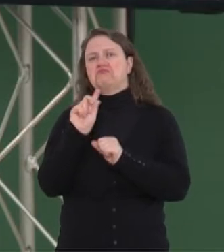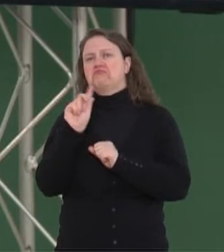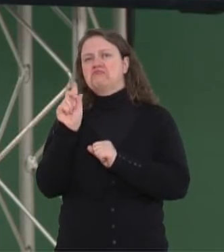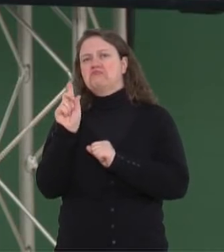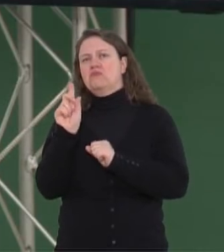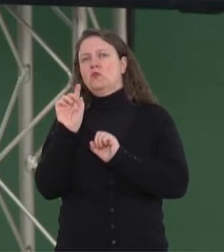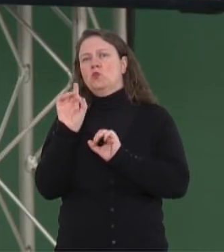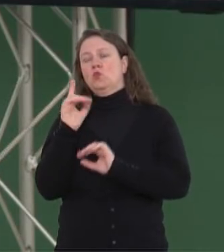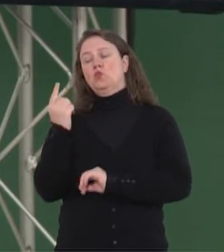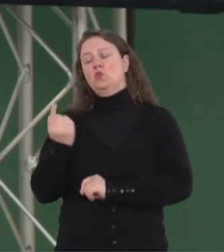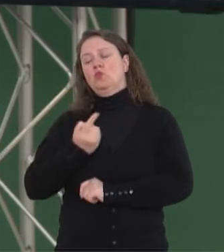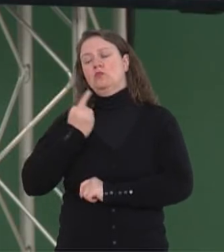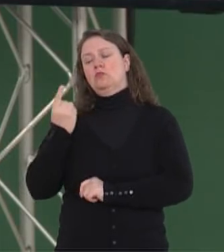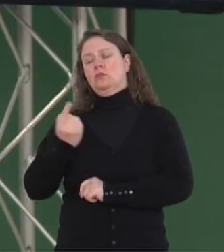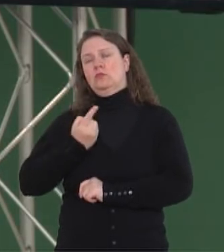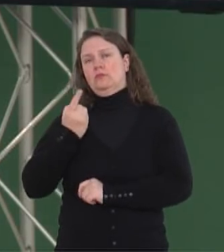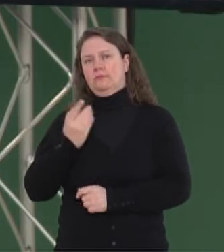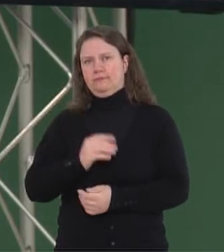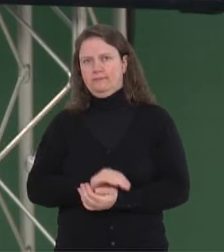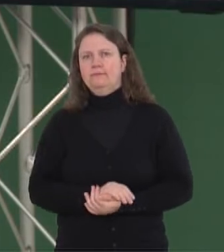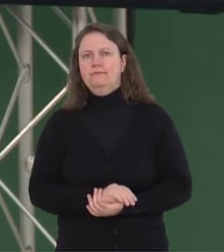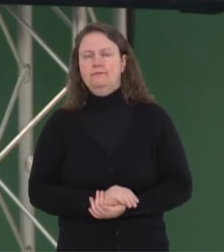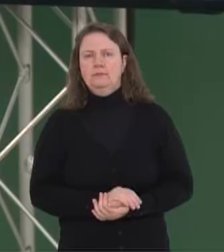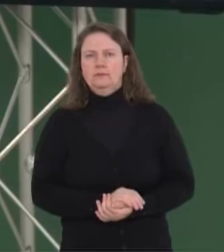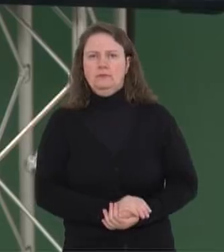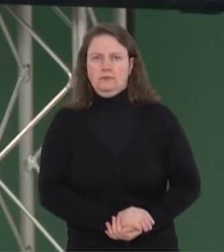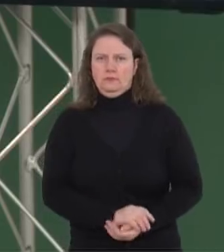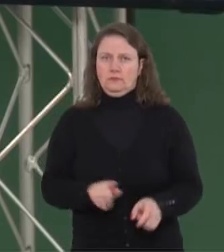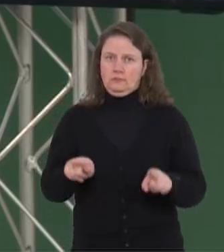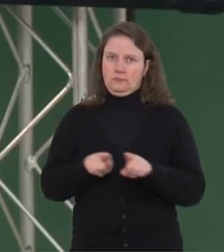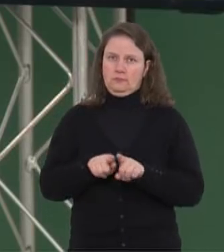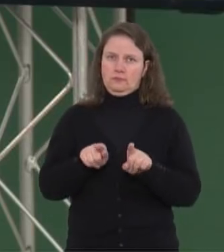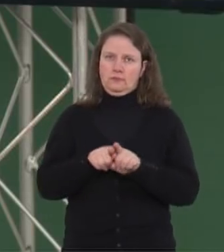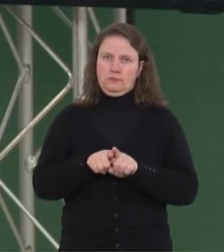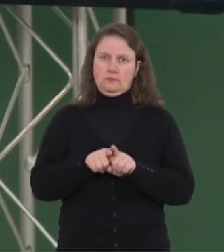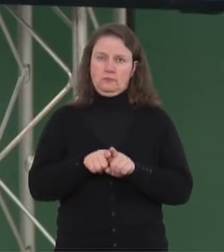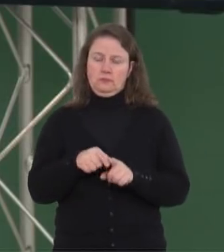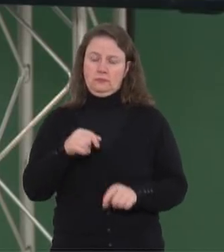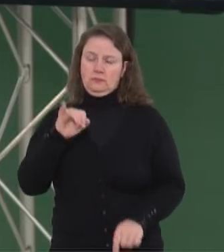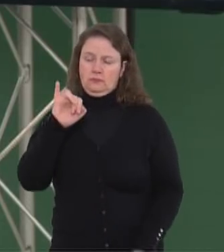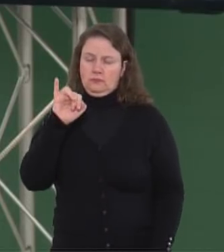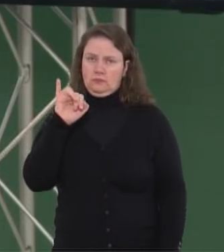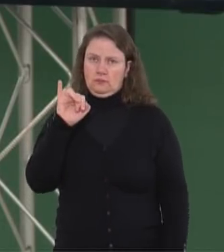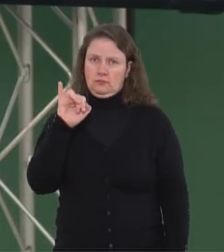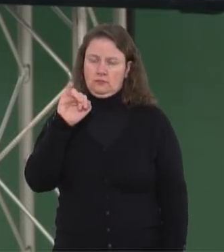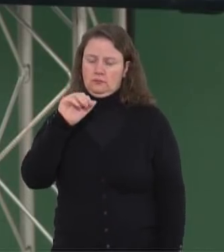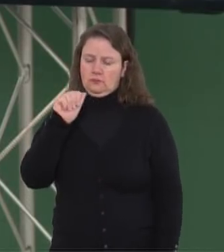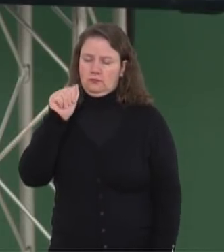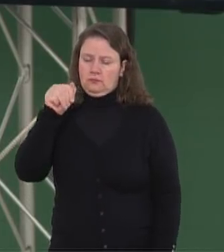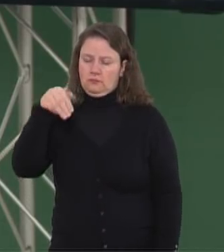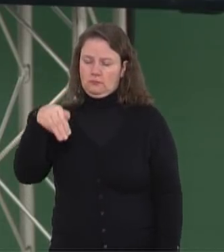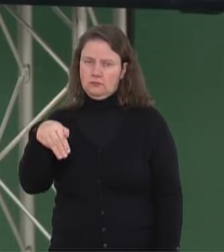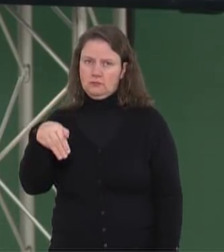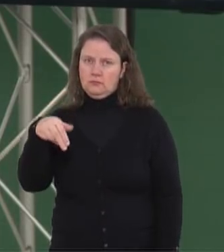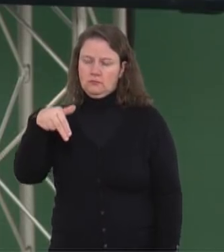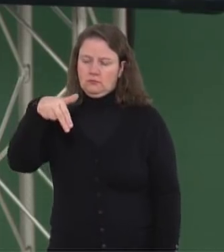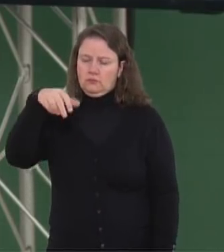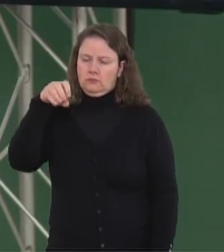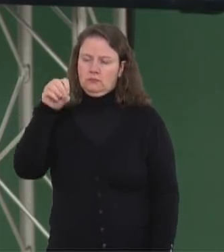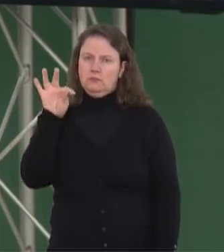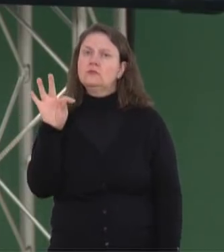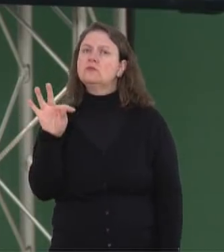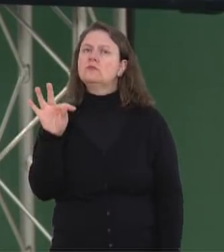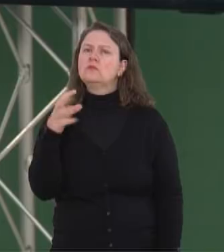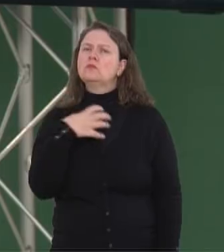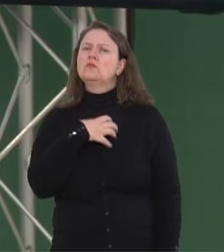o pensamento dele. Já a expressão I'm not está escrito em qual forma do verbo to